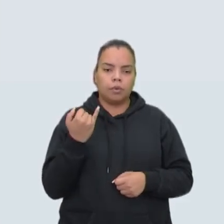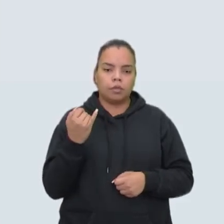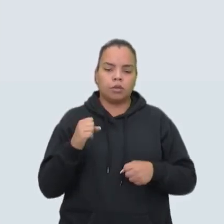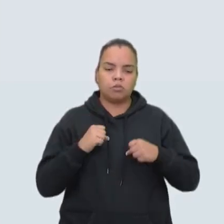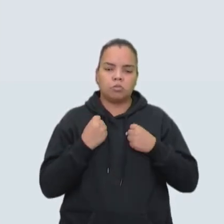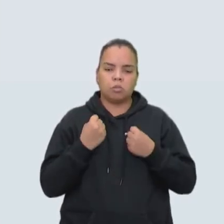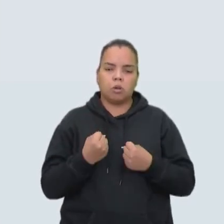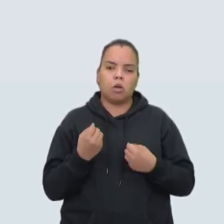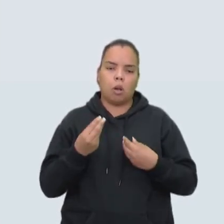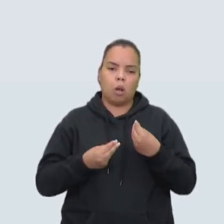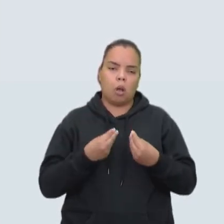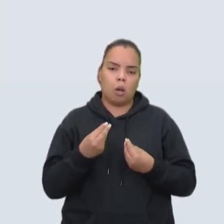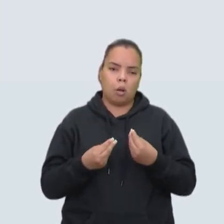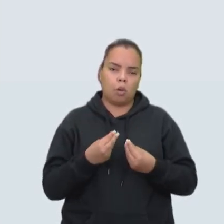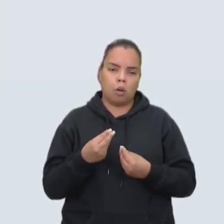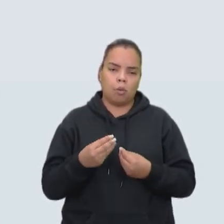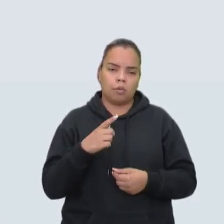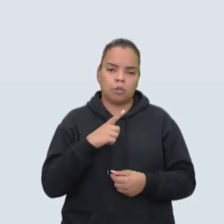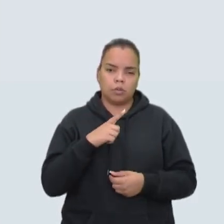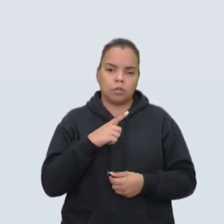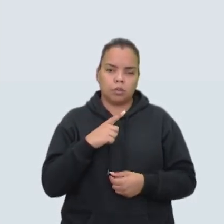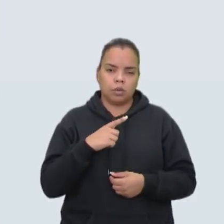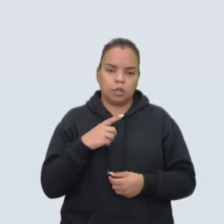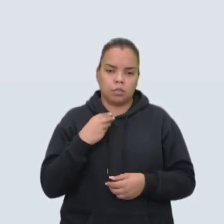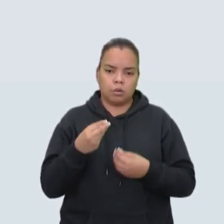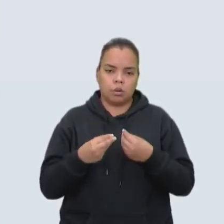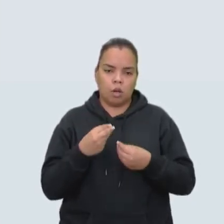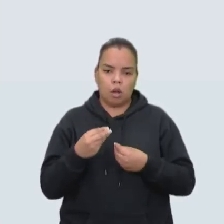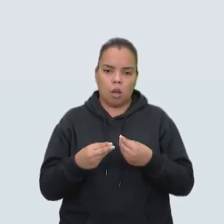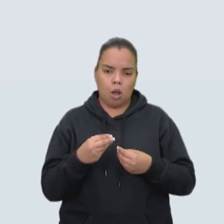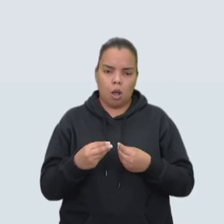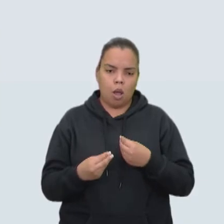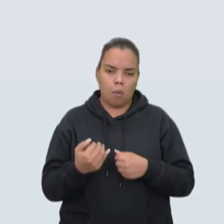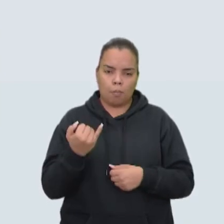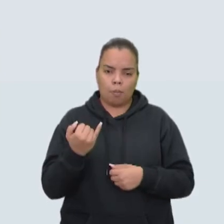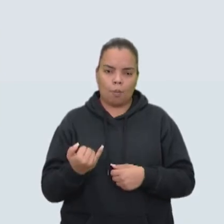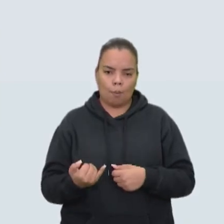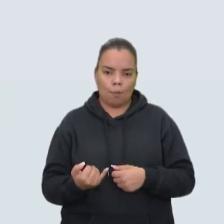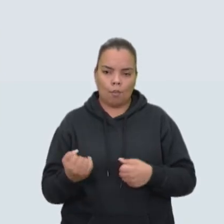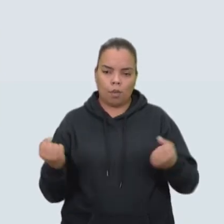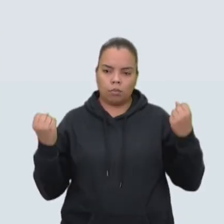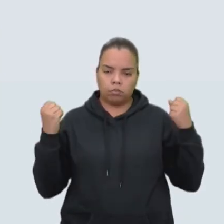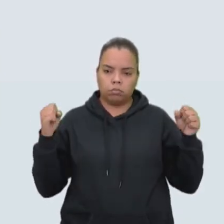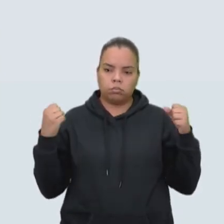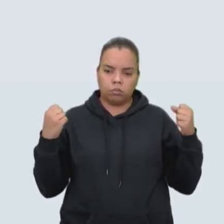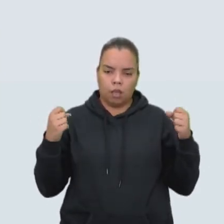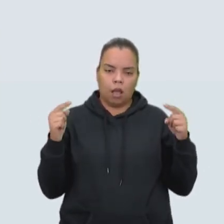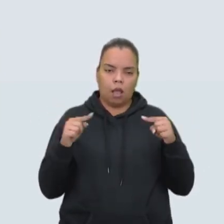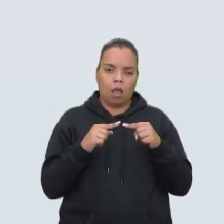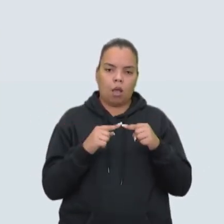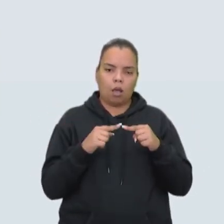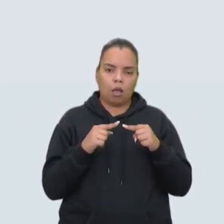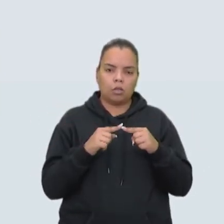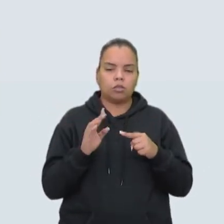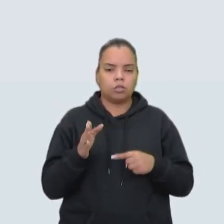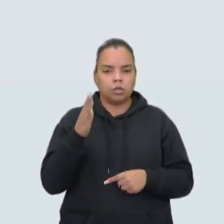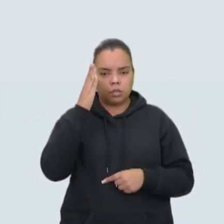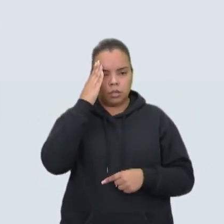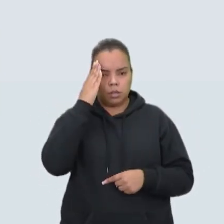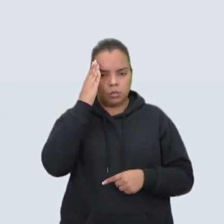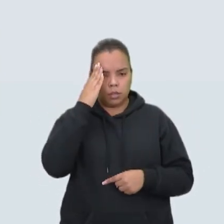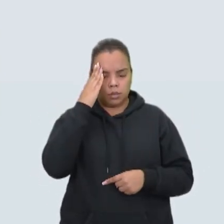dos macronutrientes, já temos a noção de como o metabolismo está relacionado ao exercício físico, já sabemos quais são os principais